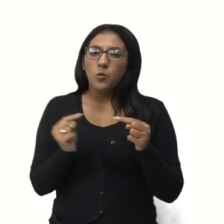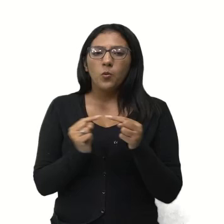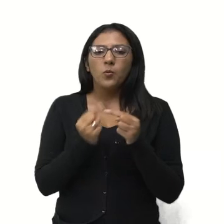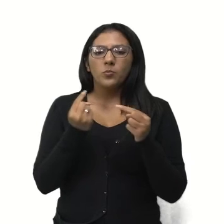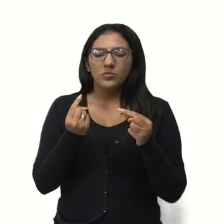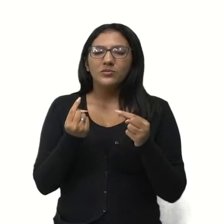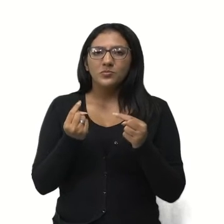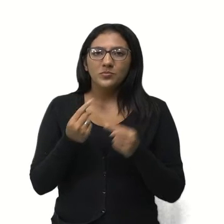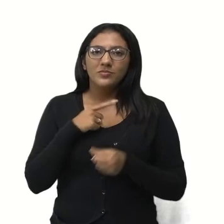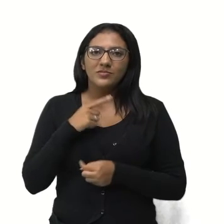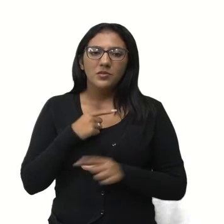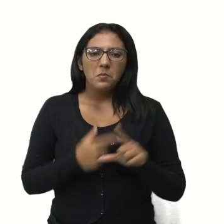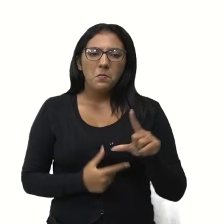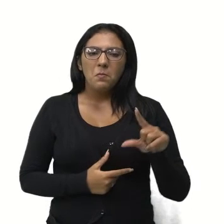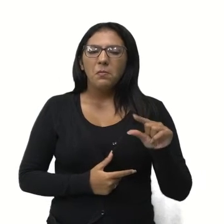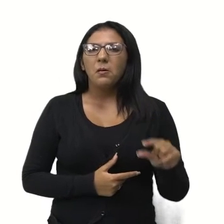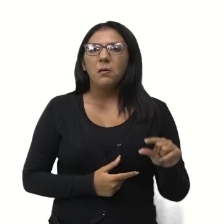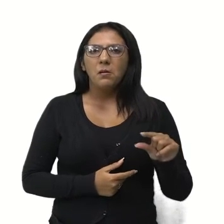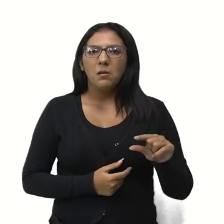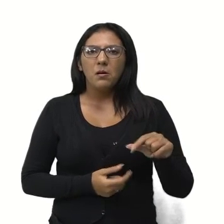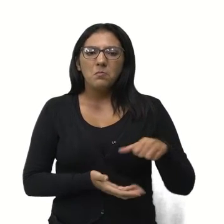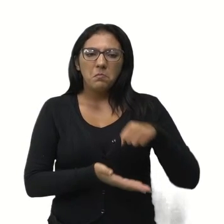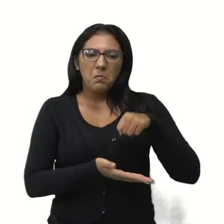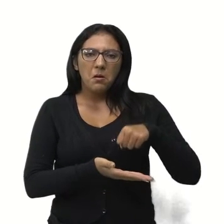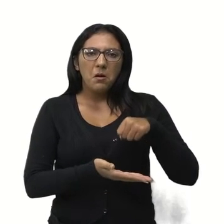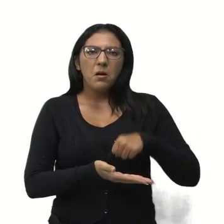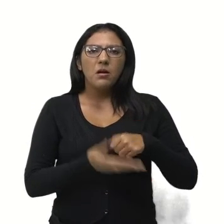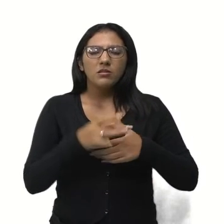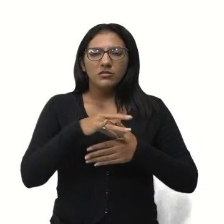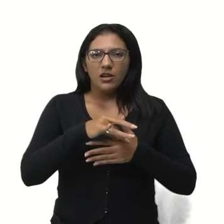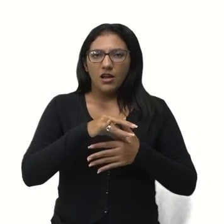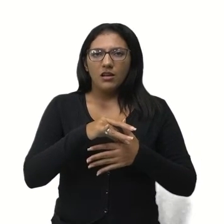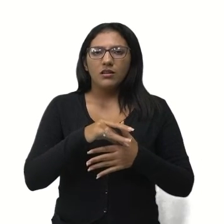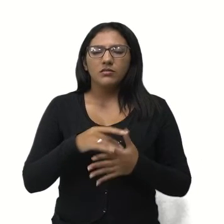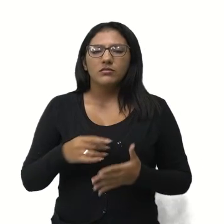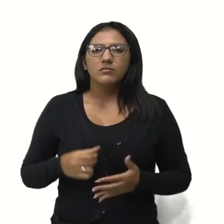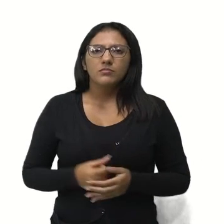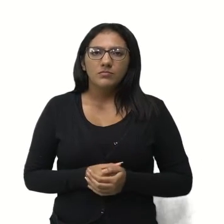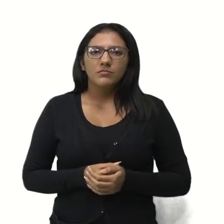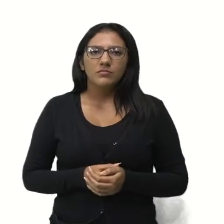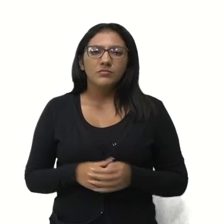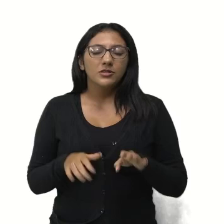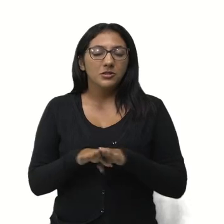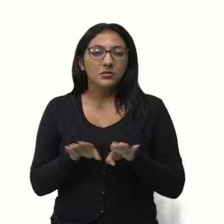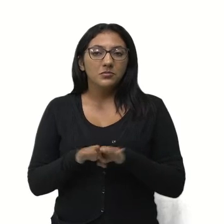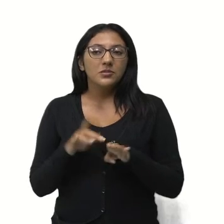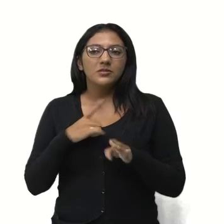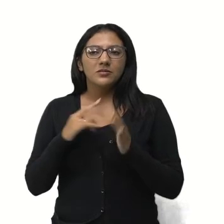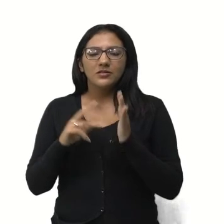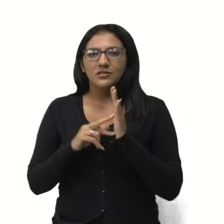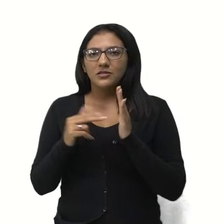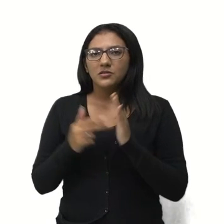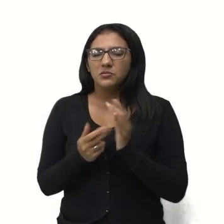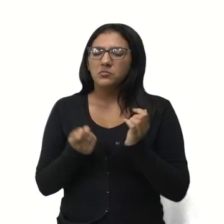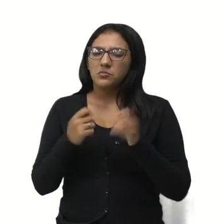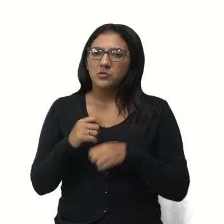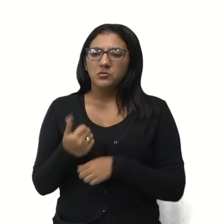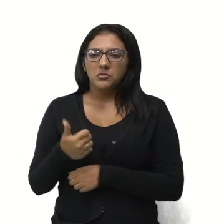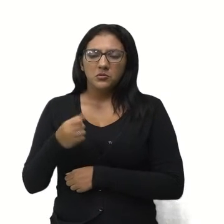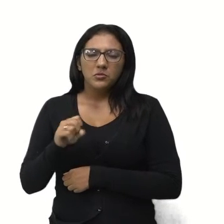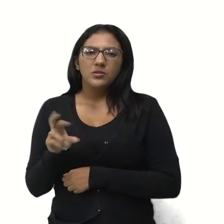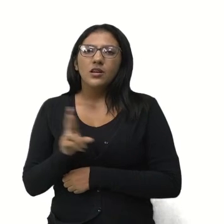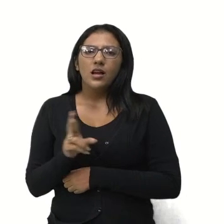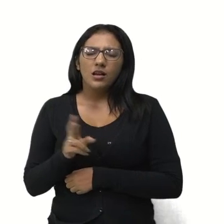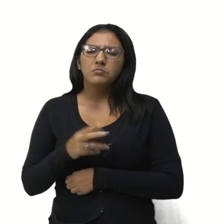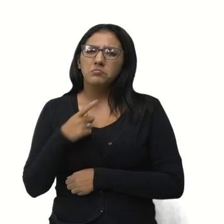uma quantidade menor, né, de 1 quilo de carne. Então faz sentido o preço ser R$18. Então